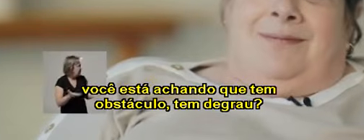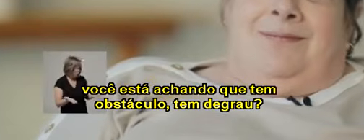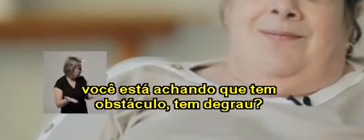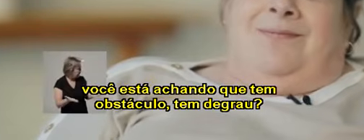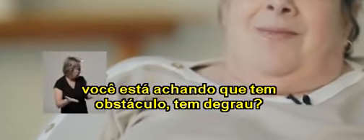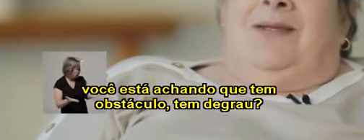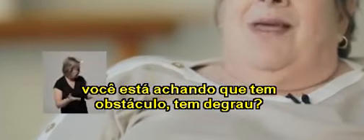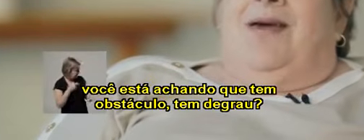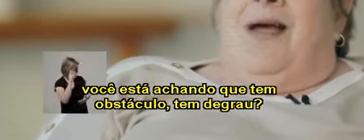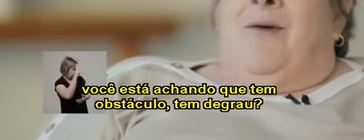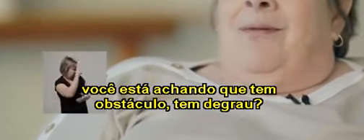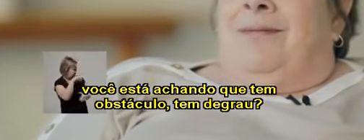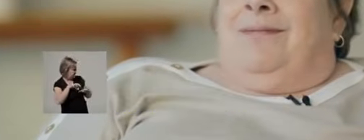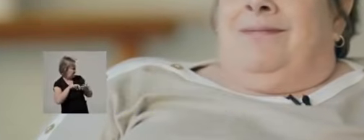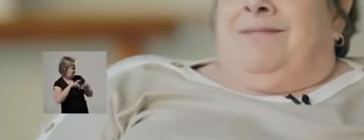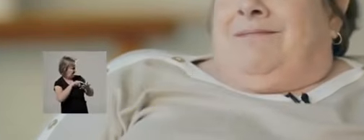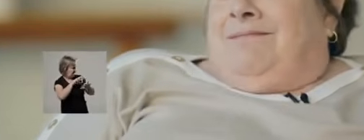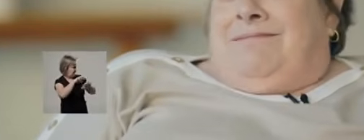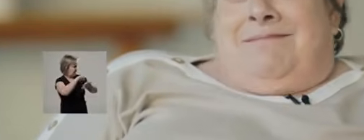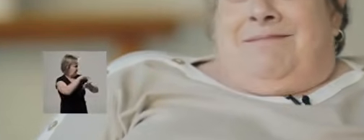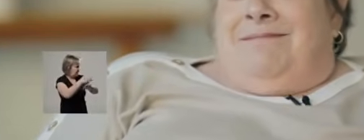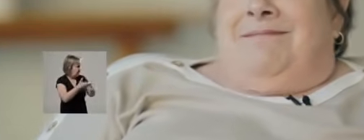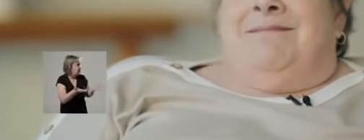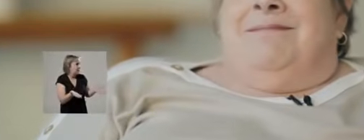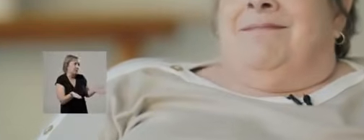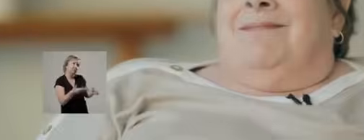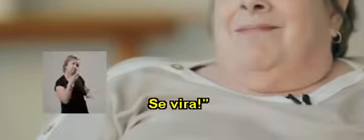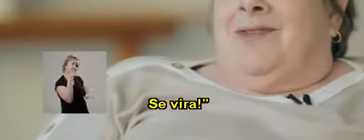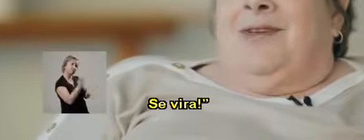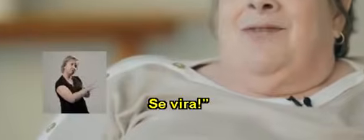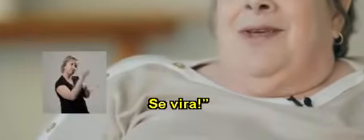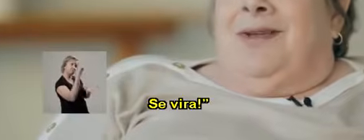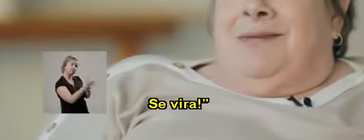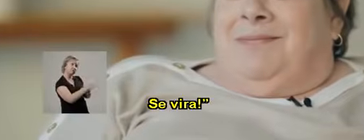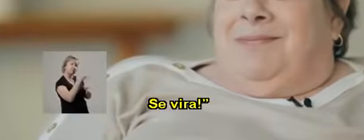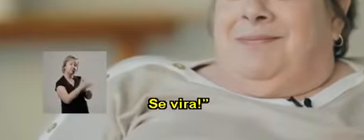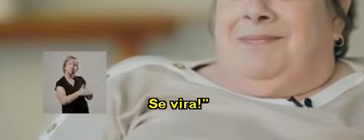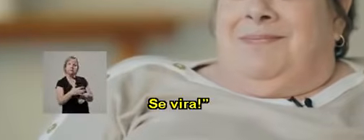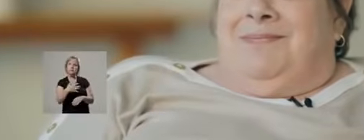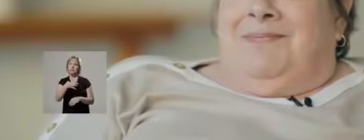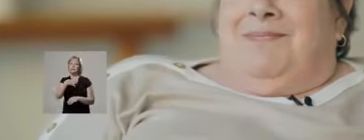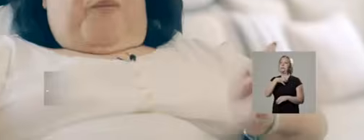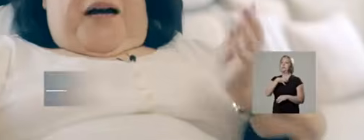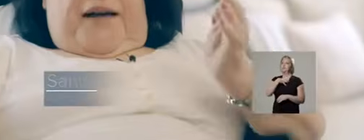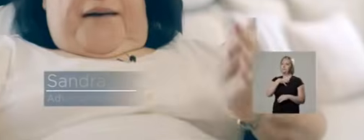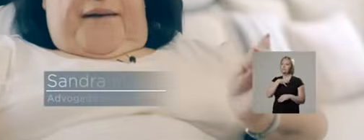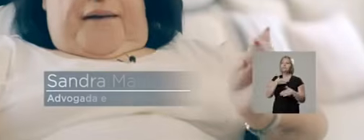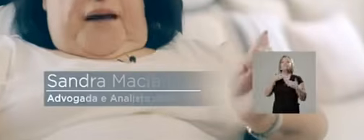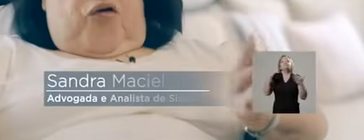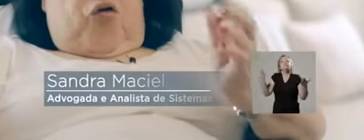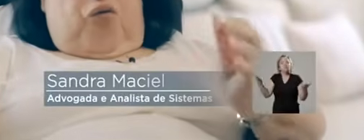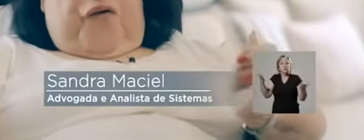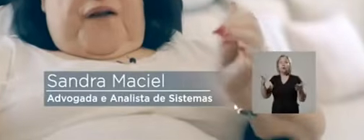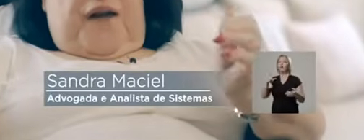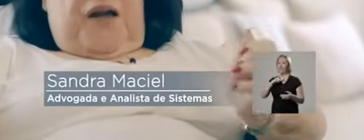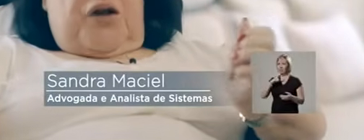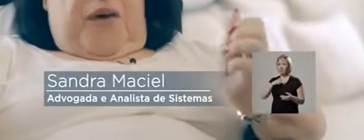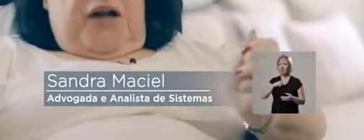obstáculo, tem degrau, se vira. Nenhum país